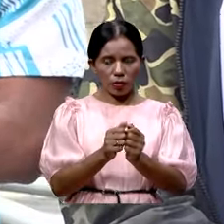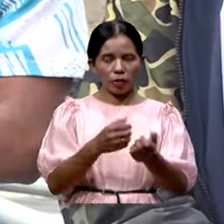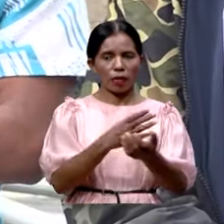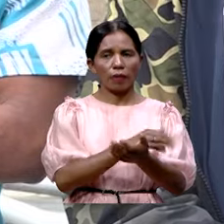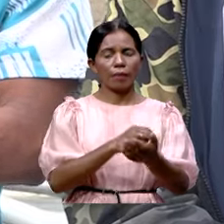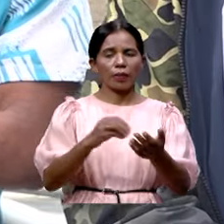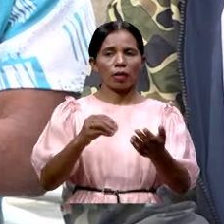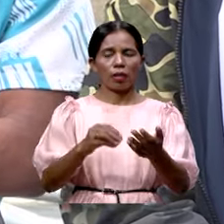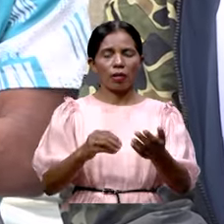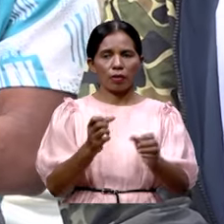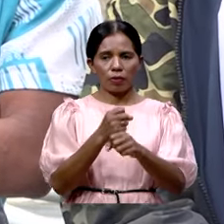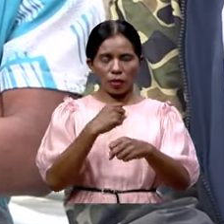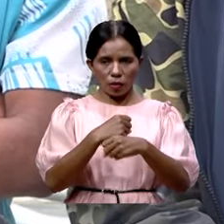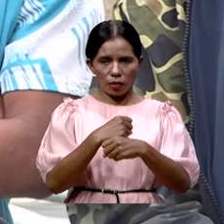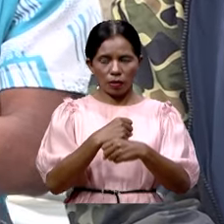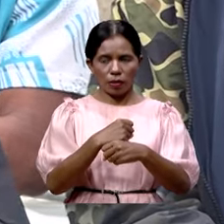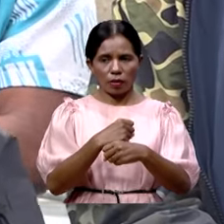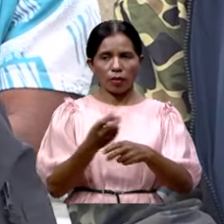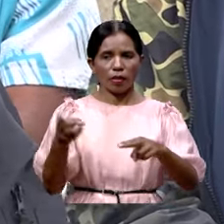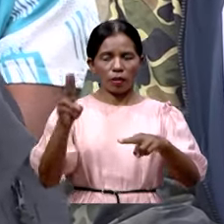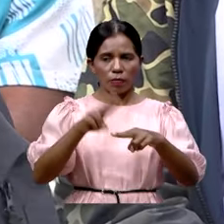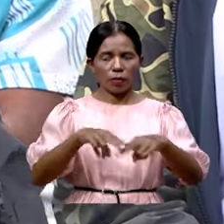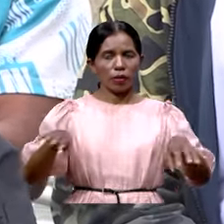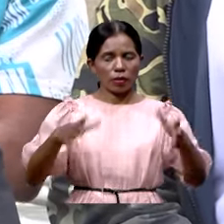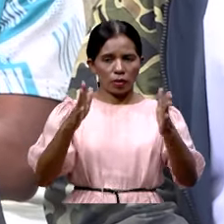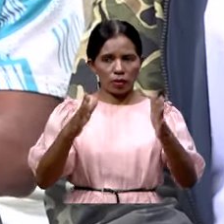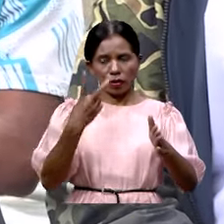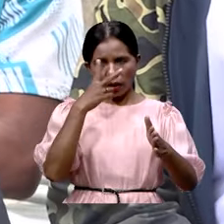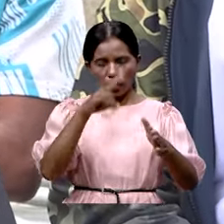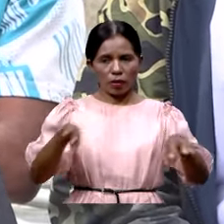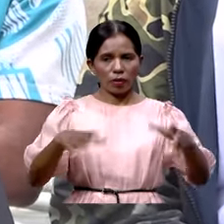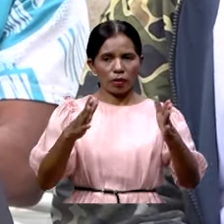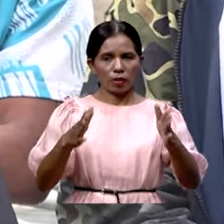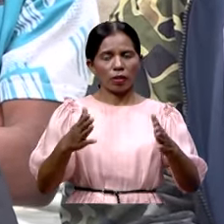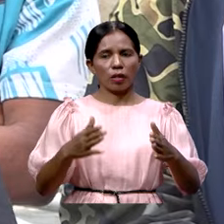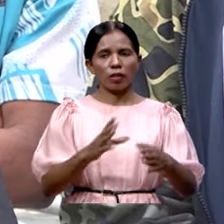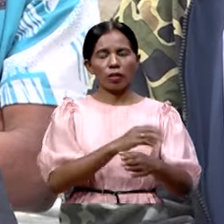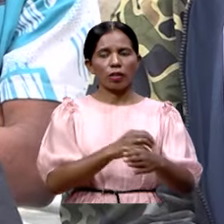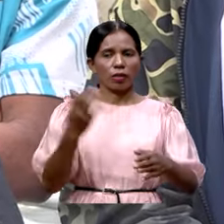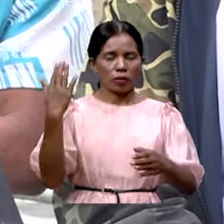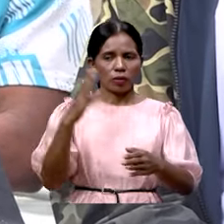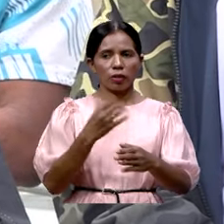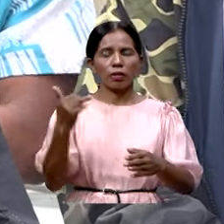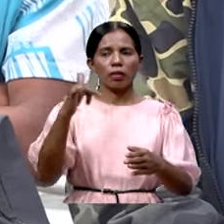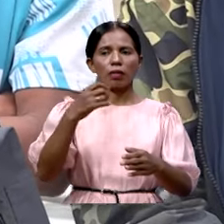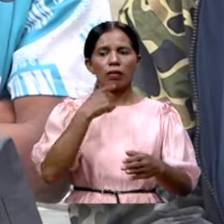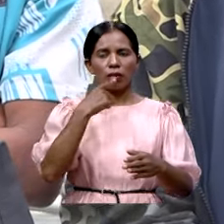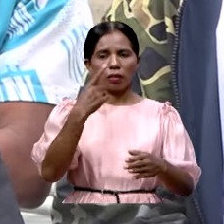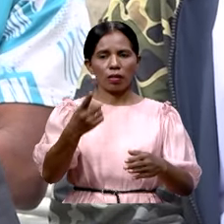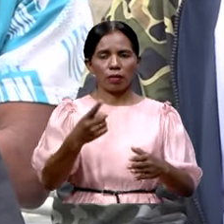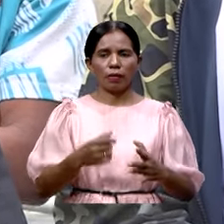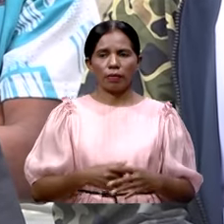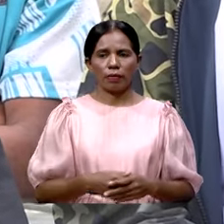corre no sefsuku a tu bele aumenta trabalhador ita hare trabalhador se mozi hela kotuk ne si ramos dihan